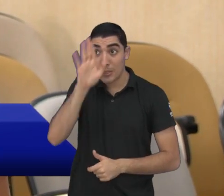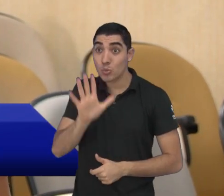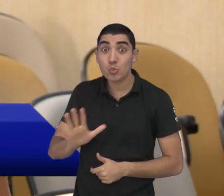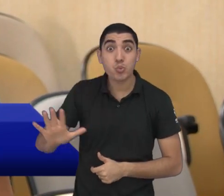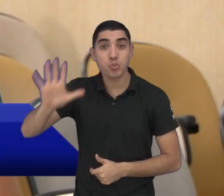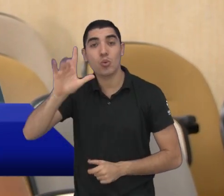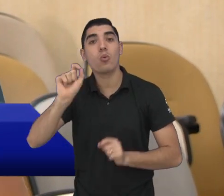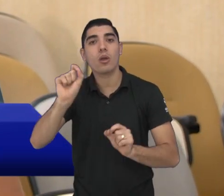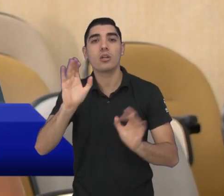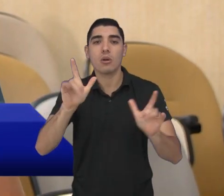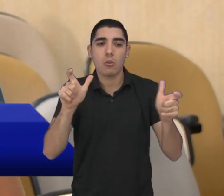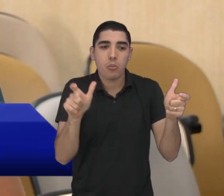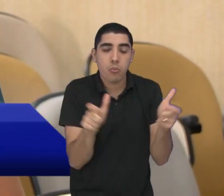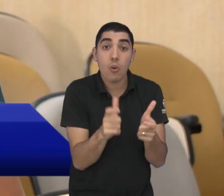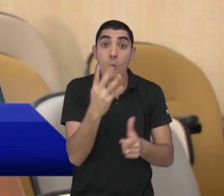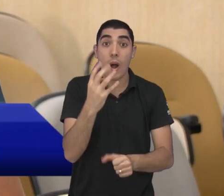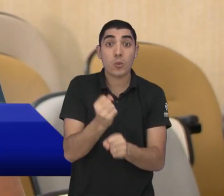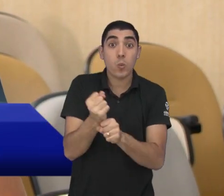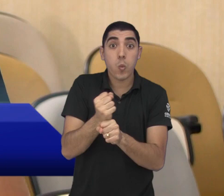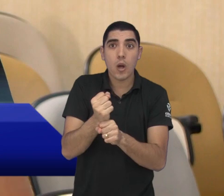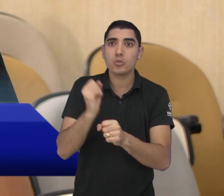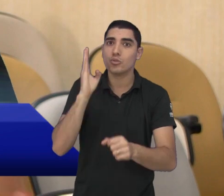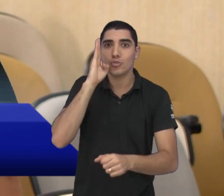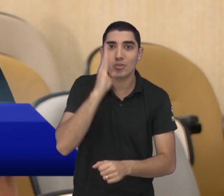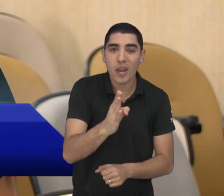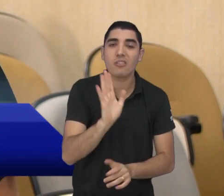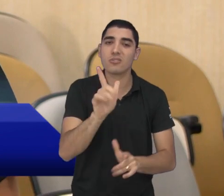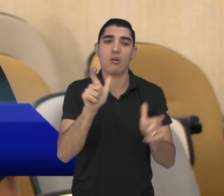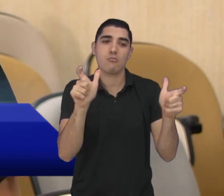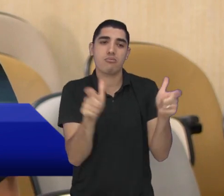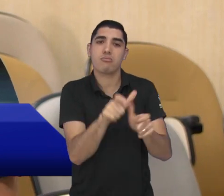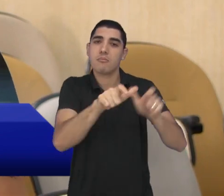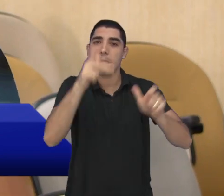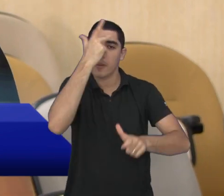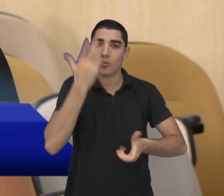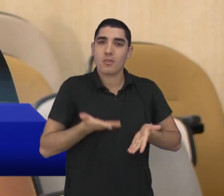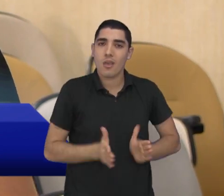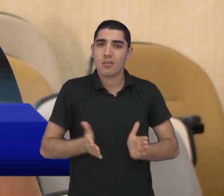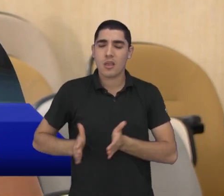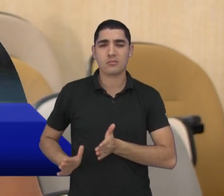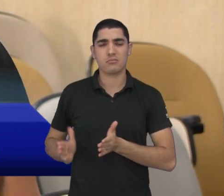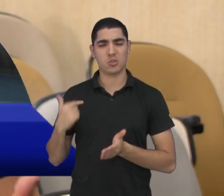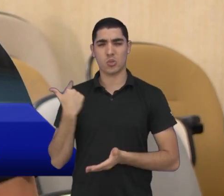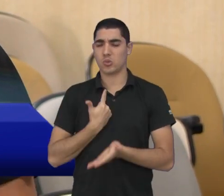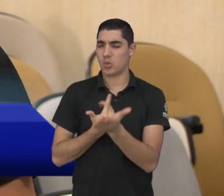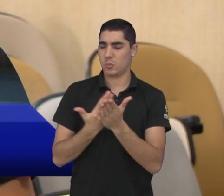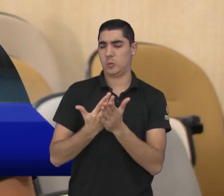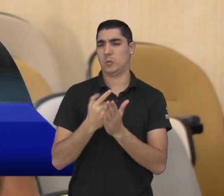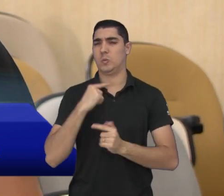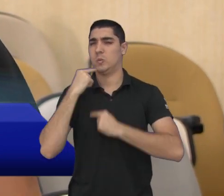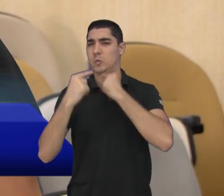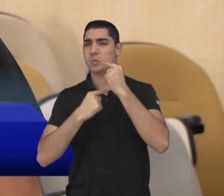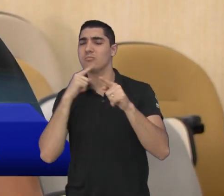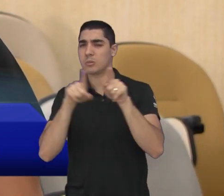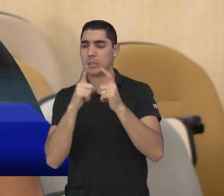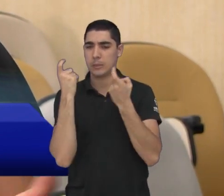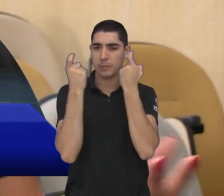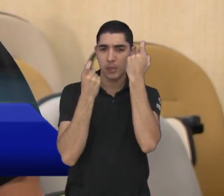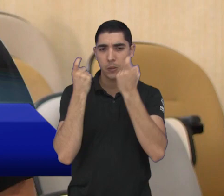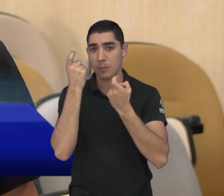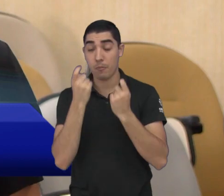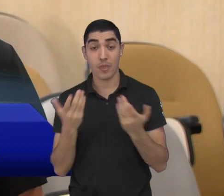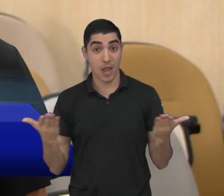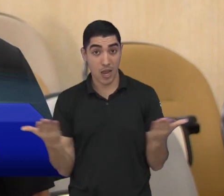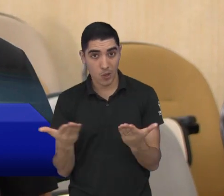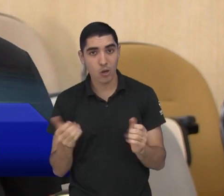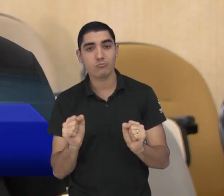aqui do Brasil e pelo 4º ano consecutivo. Isso acaba gerando alguns questionamentos e preocupações. E exatamente por isso a gente